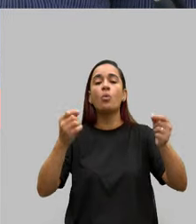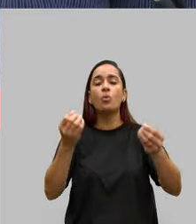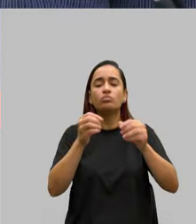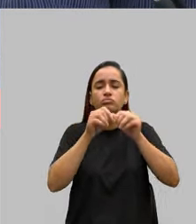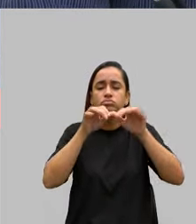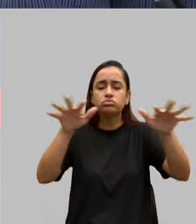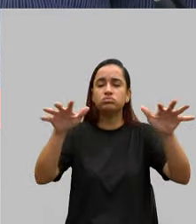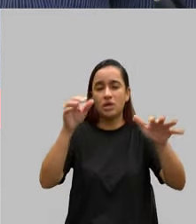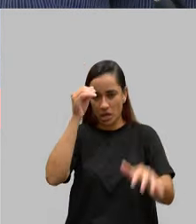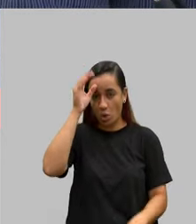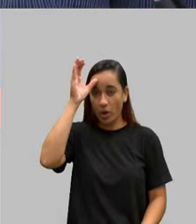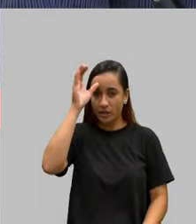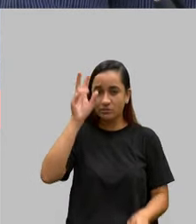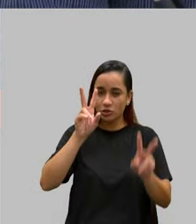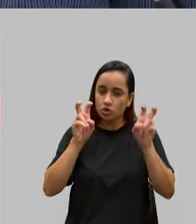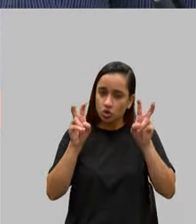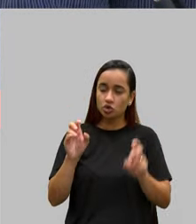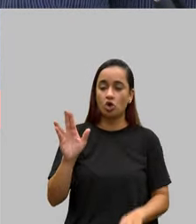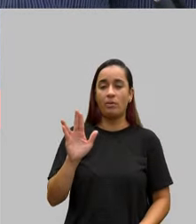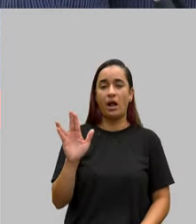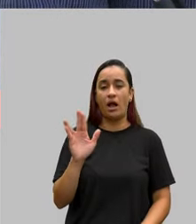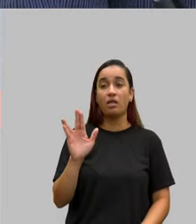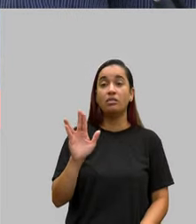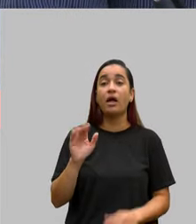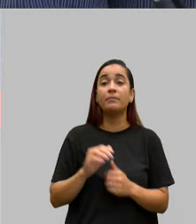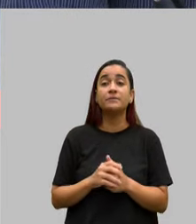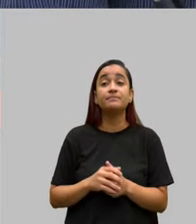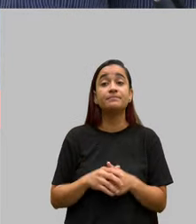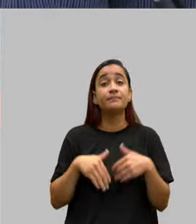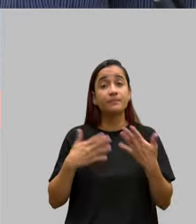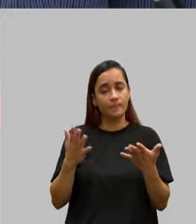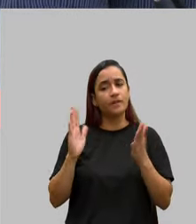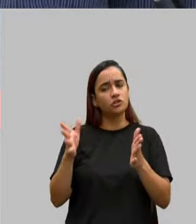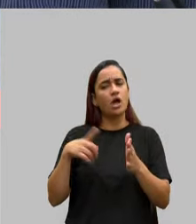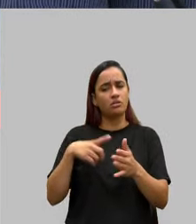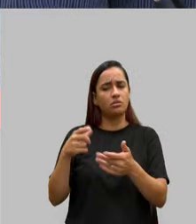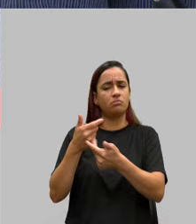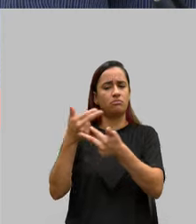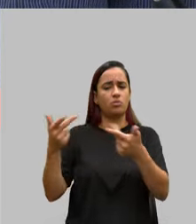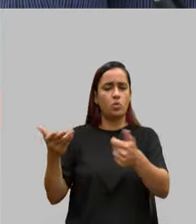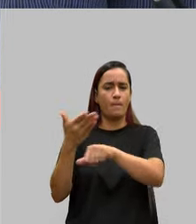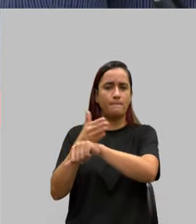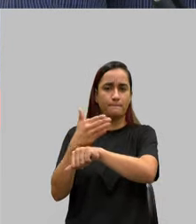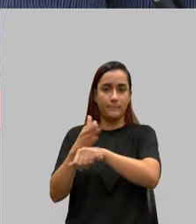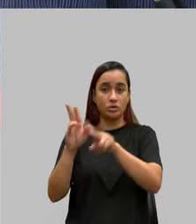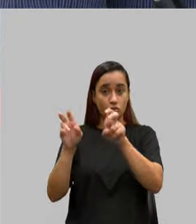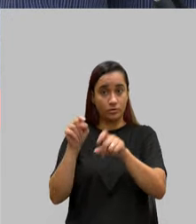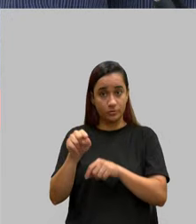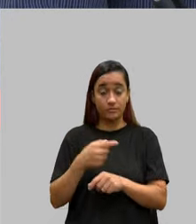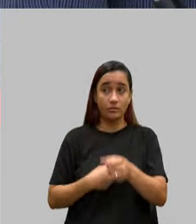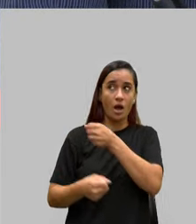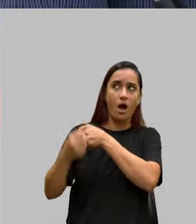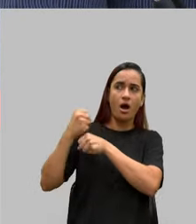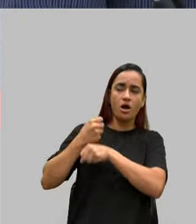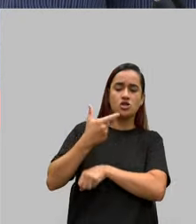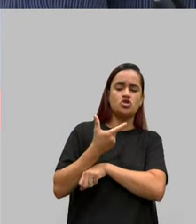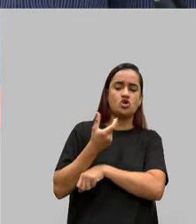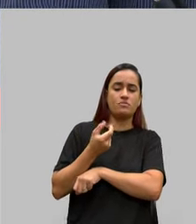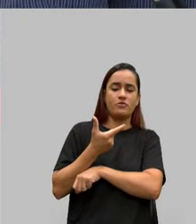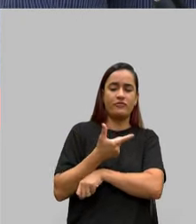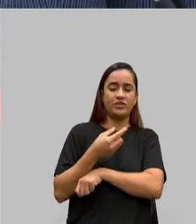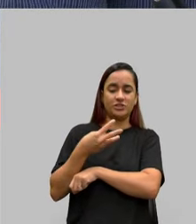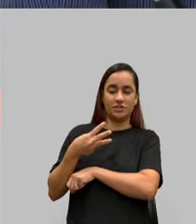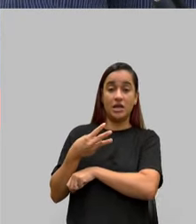Cannabis e ela tem feito várias atividades em relação a isso em 2023 nós